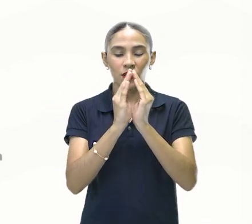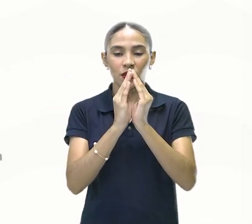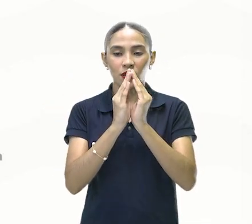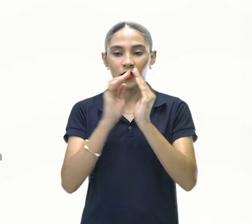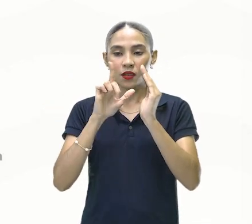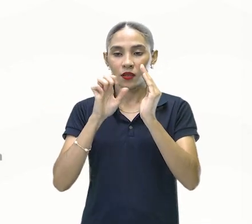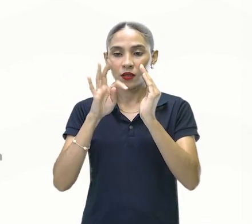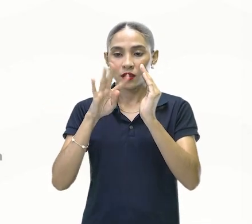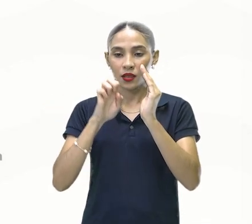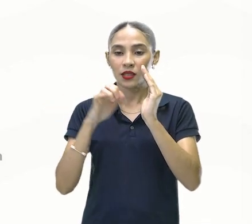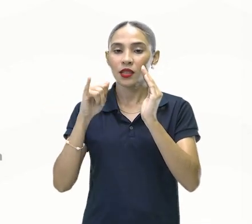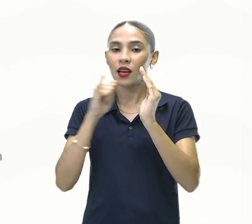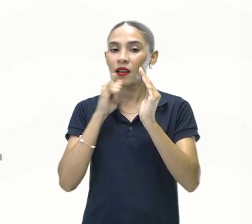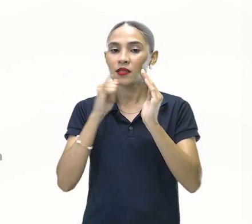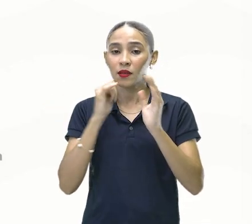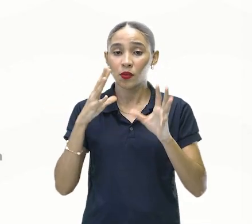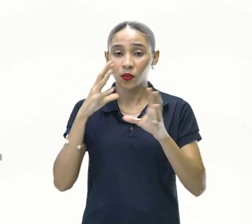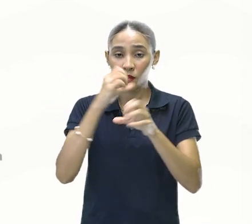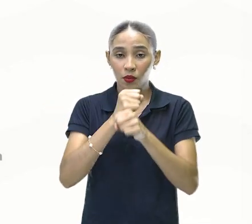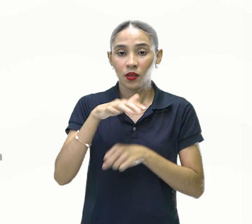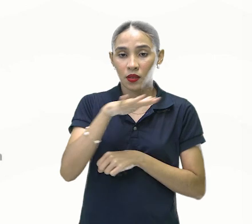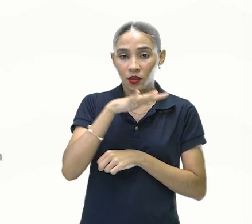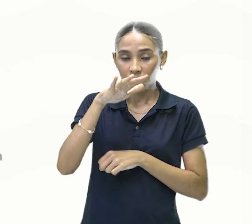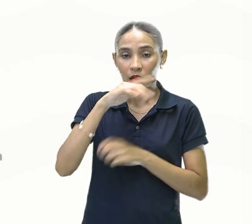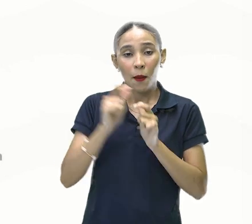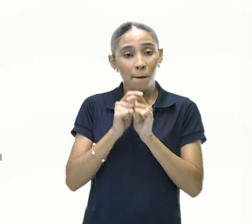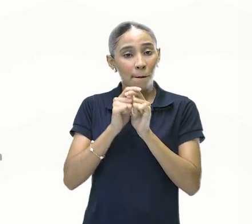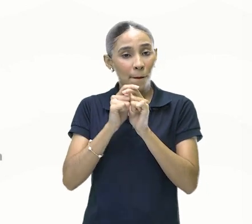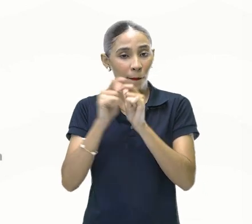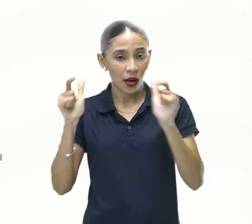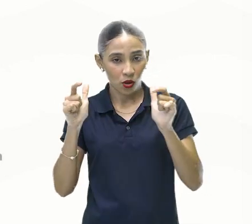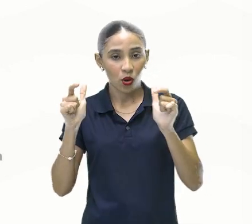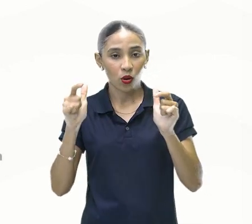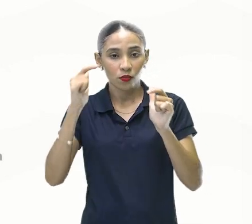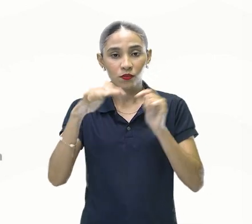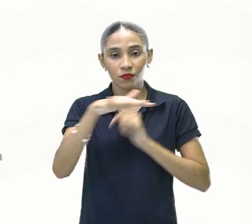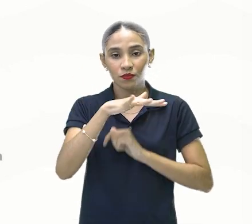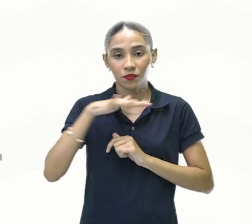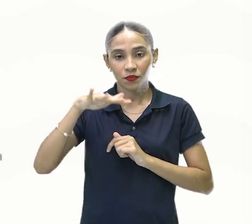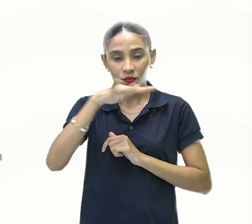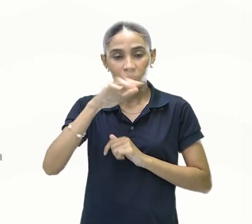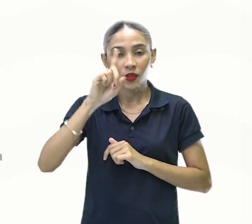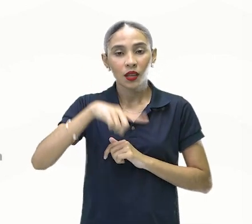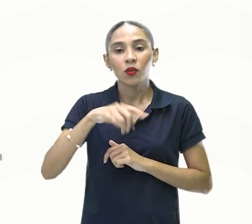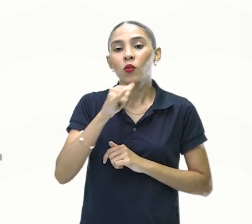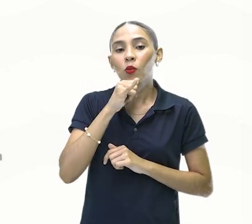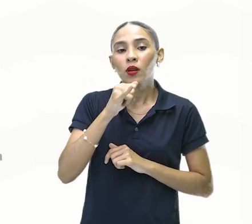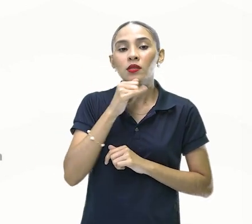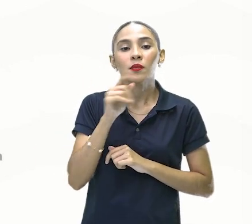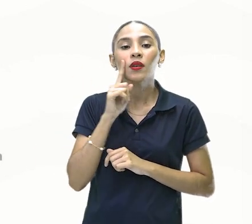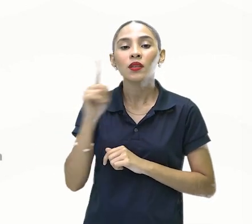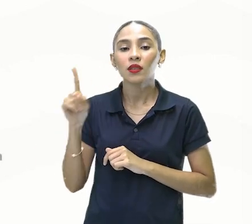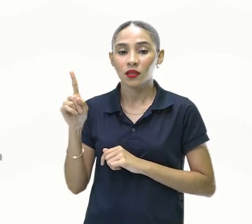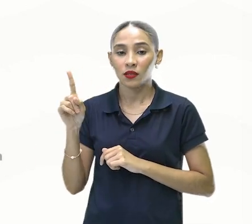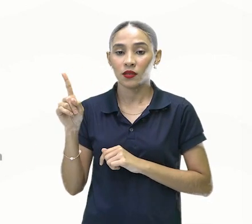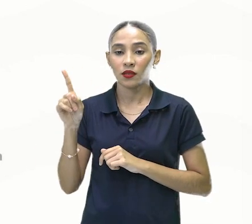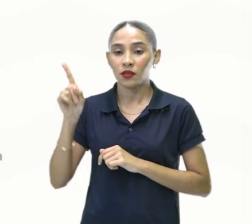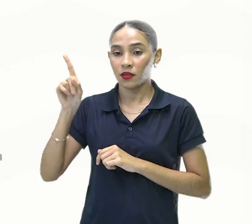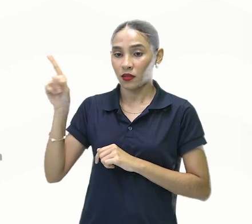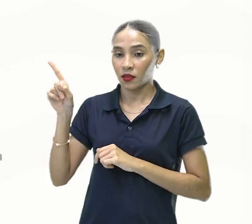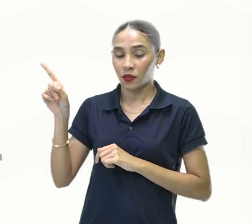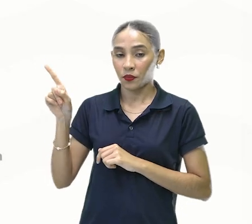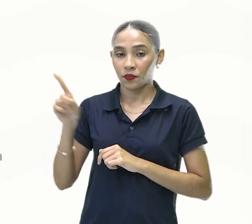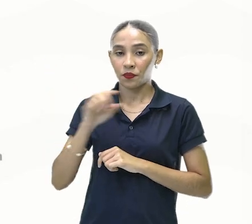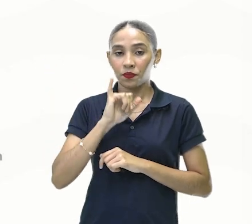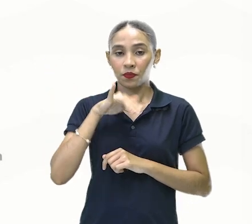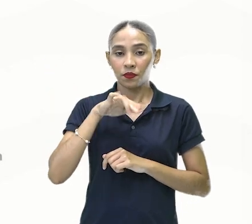que a lente que tem índice de refração maior que o índice de refração do meio externo, que é o caso aqui que a gente vai